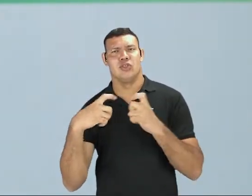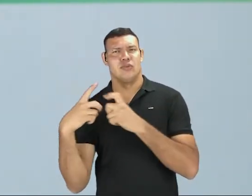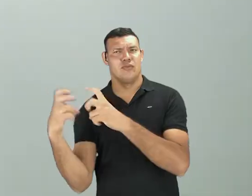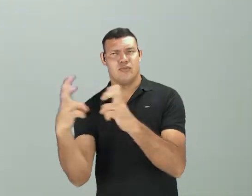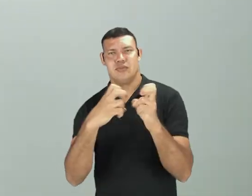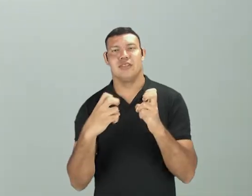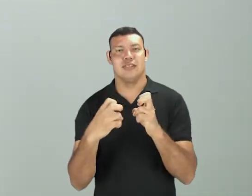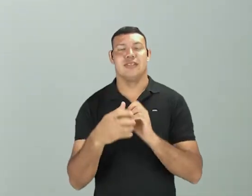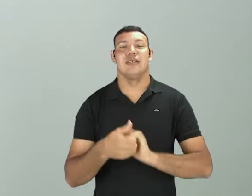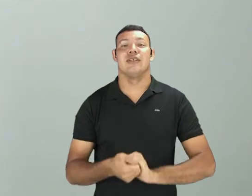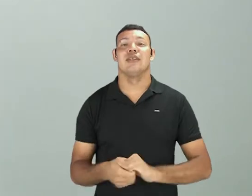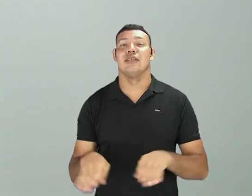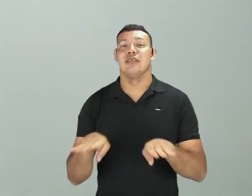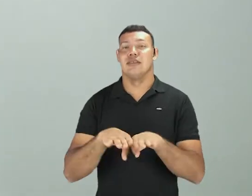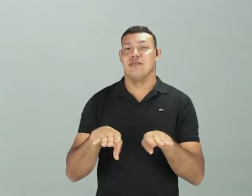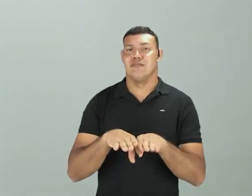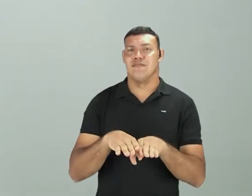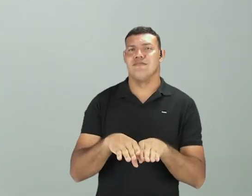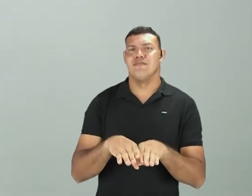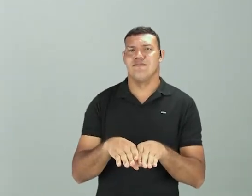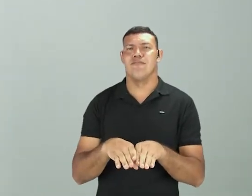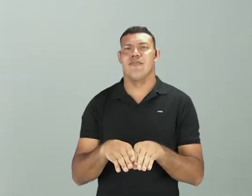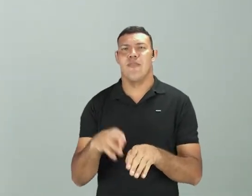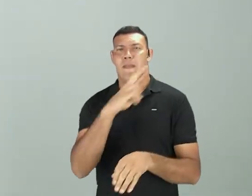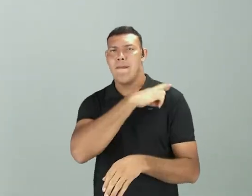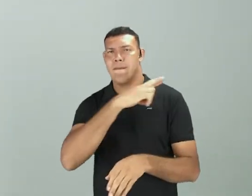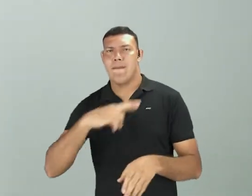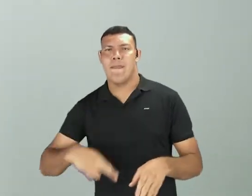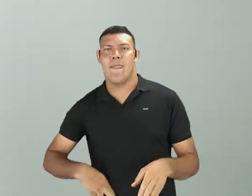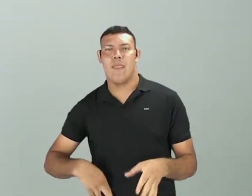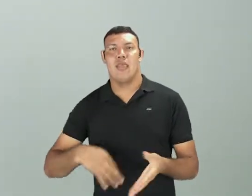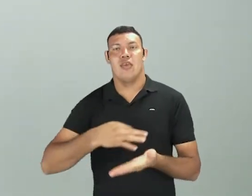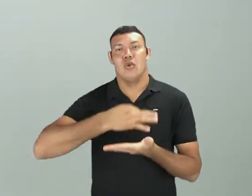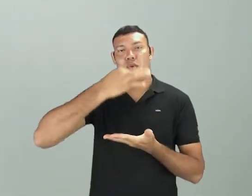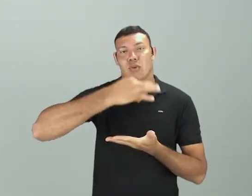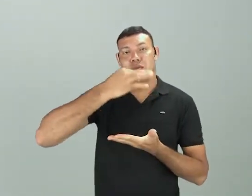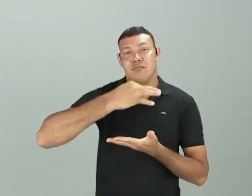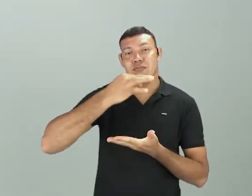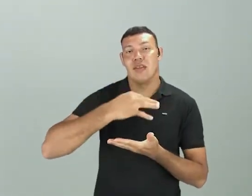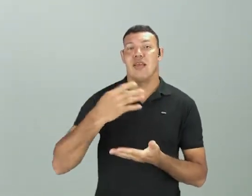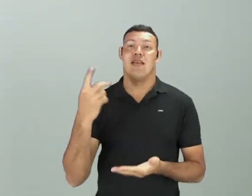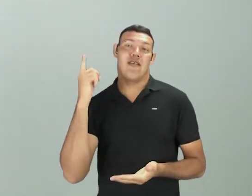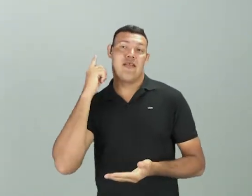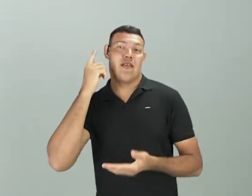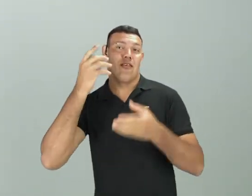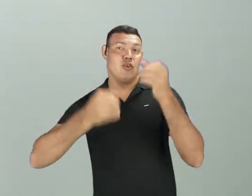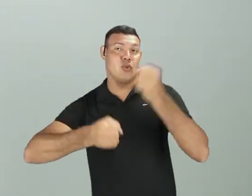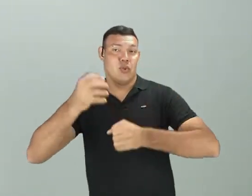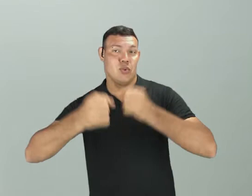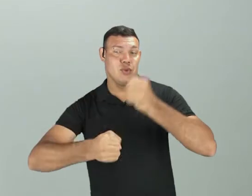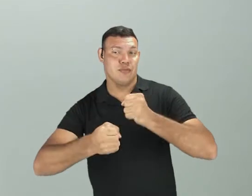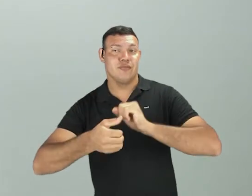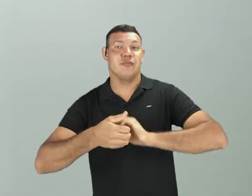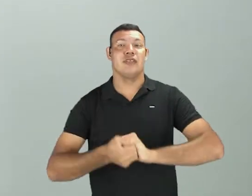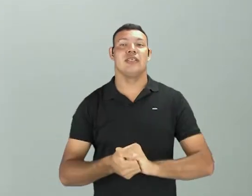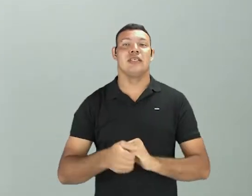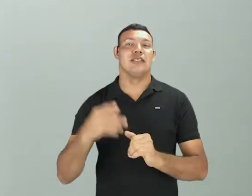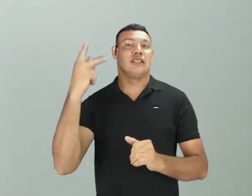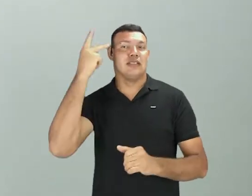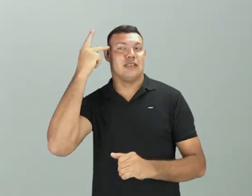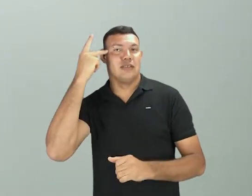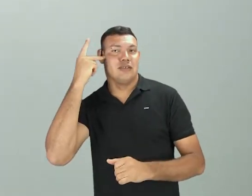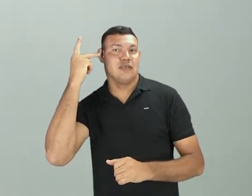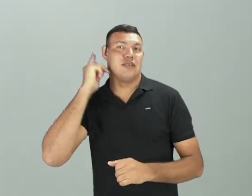né? A República do Café com Leite, por conta aí desse contexto de São Paulo e também Minas Gerais, tá